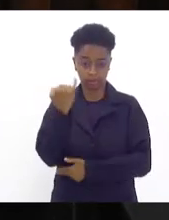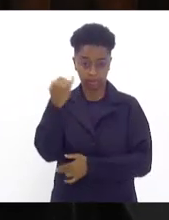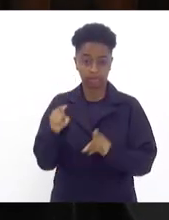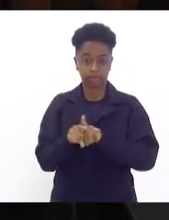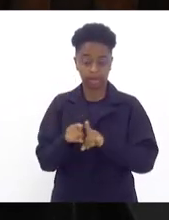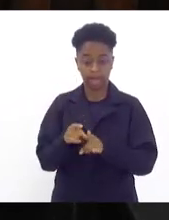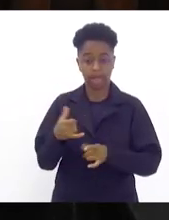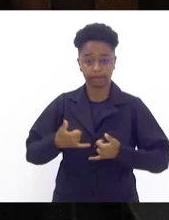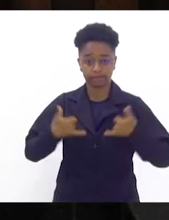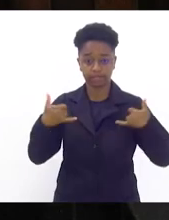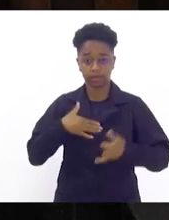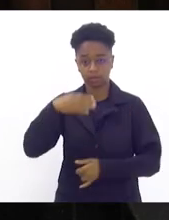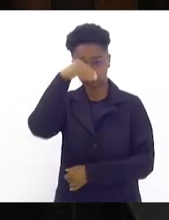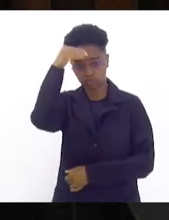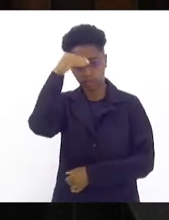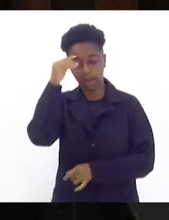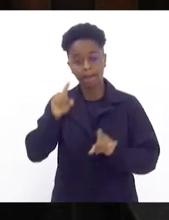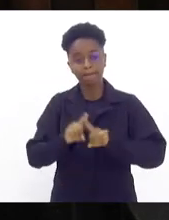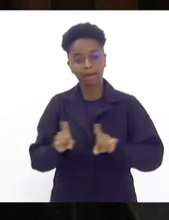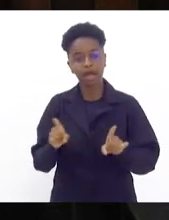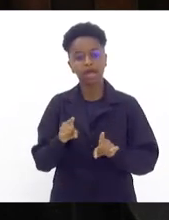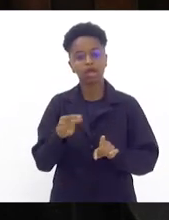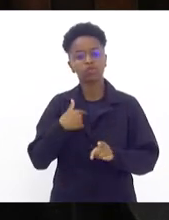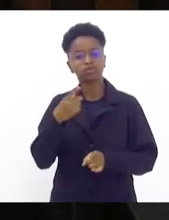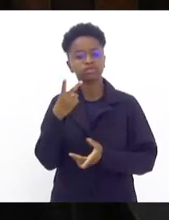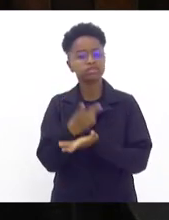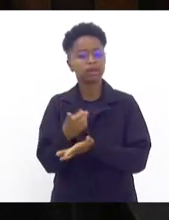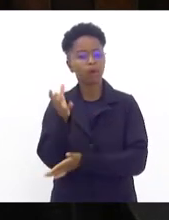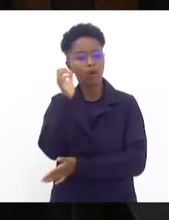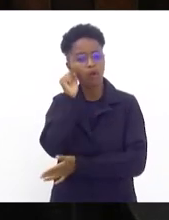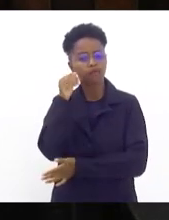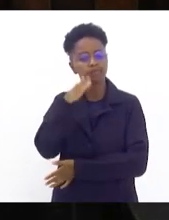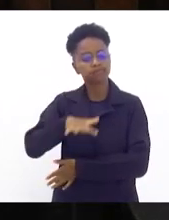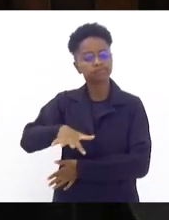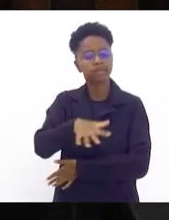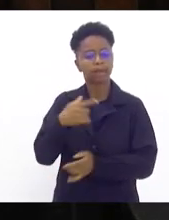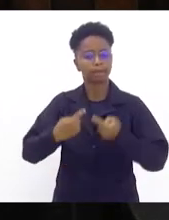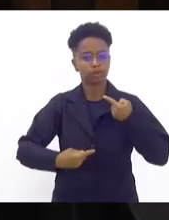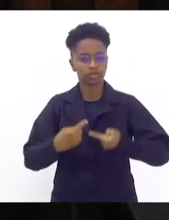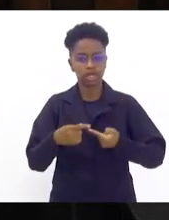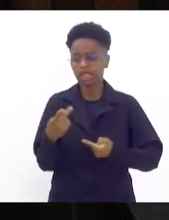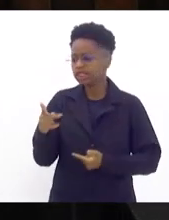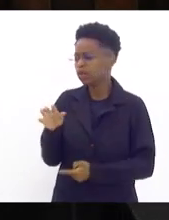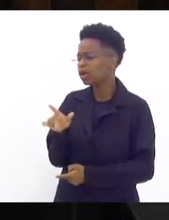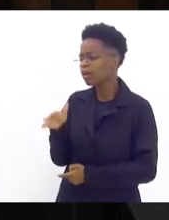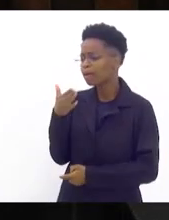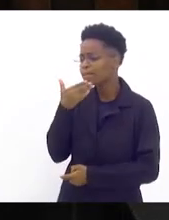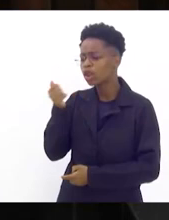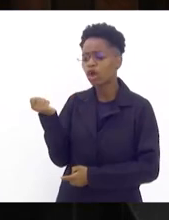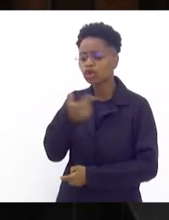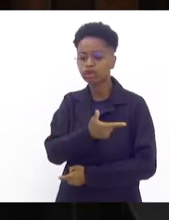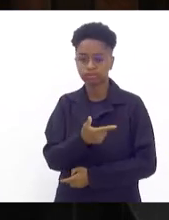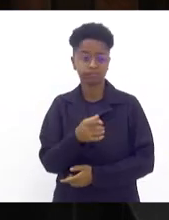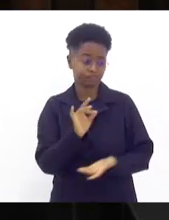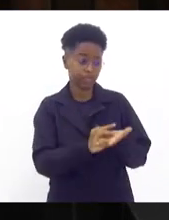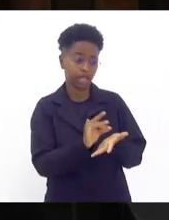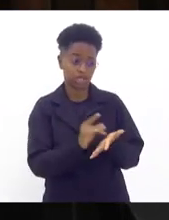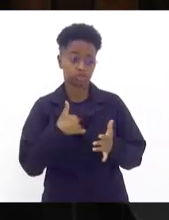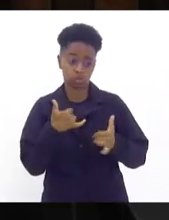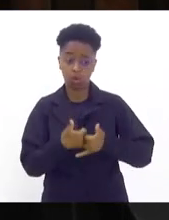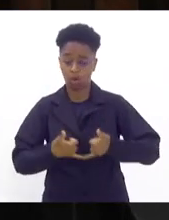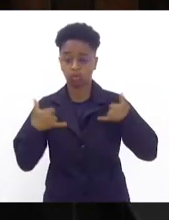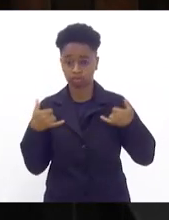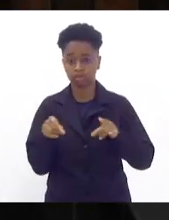do meu sobrinho. Eu escuto muito na política, deputada Lucinha, que o seu irmão é muito melhor que você, e é verdade, me orgulho muito